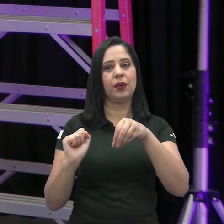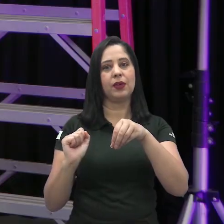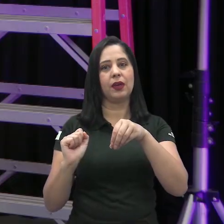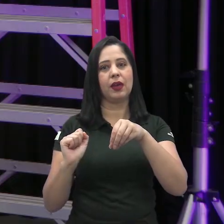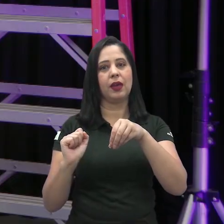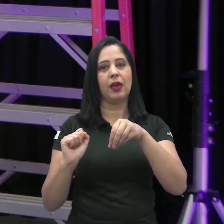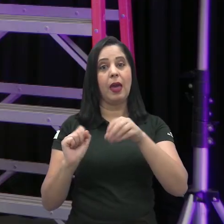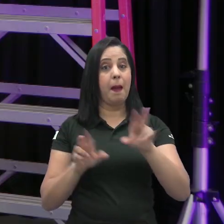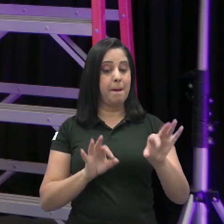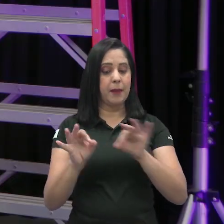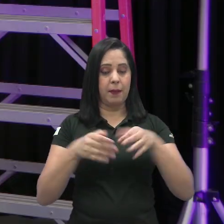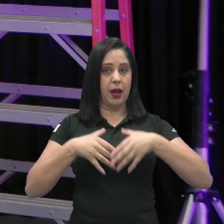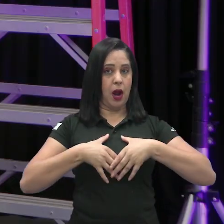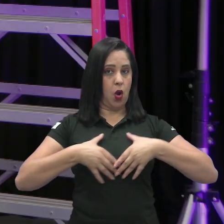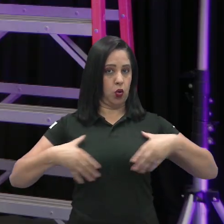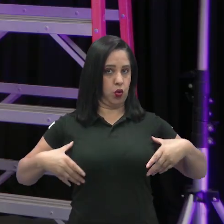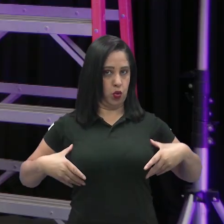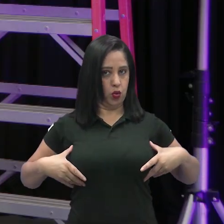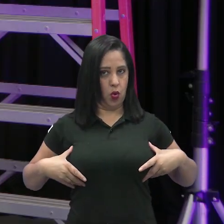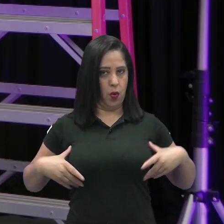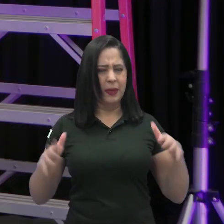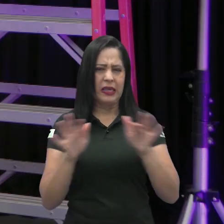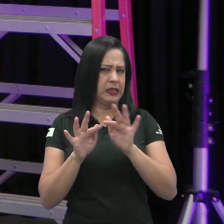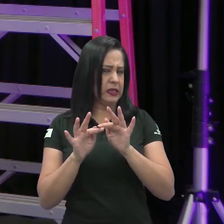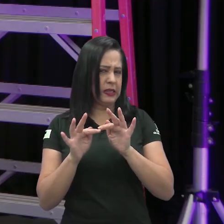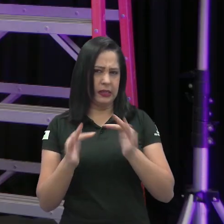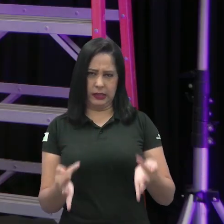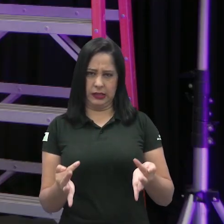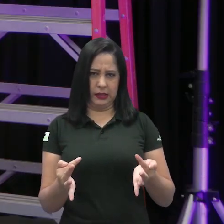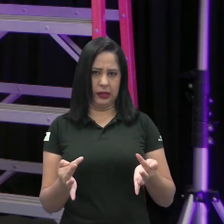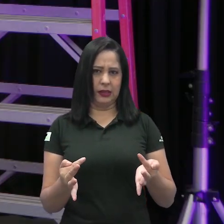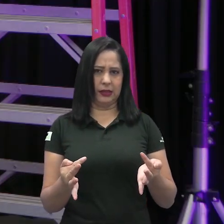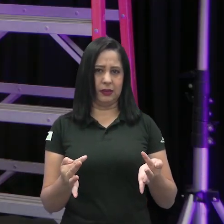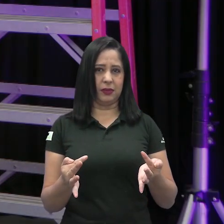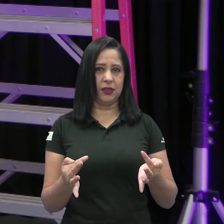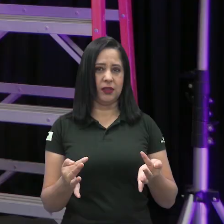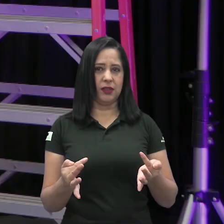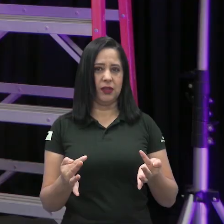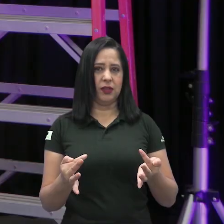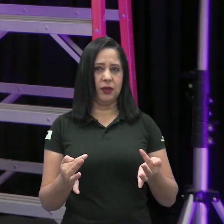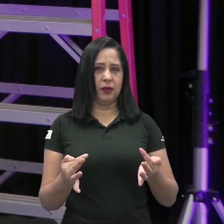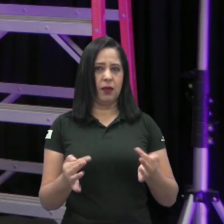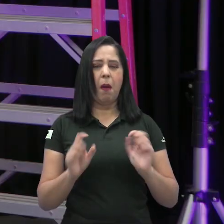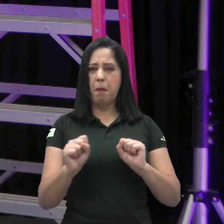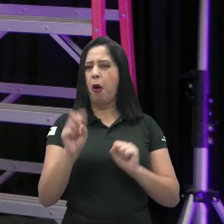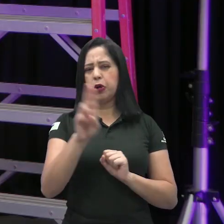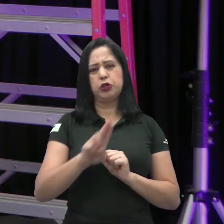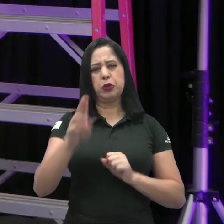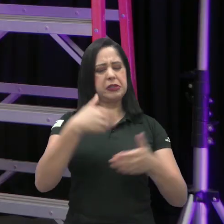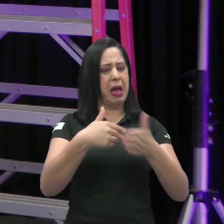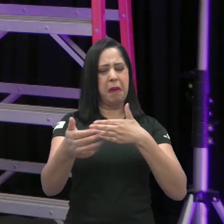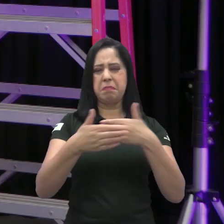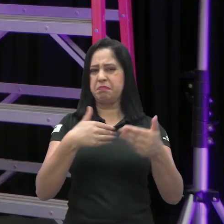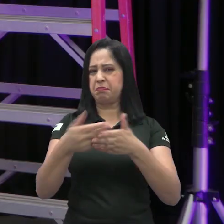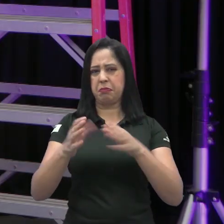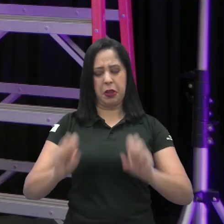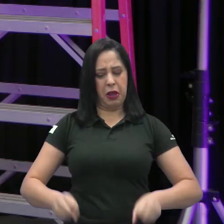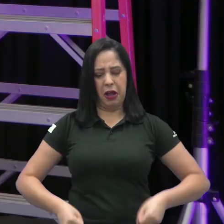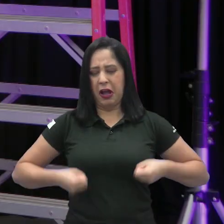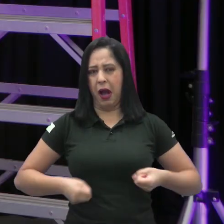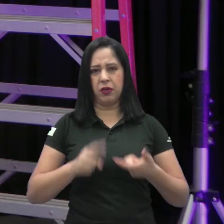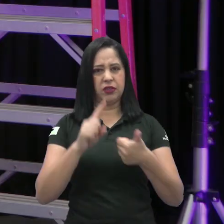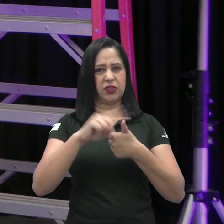customização dessa calça é fazer um top. Ele é bem mais simples do que o coletinho e você consegue fazer com qualquer